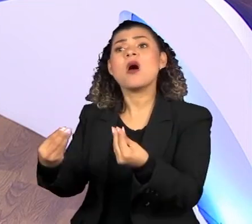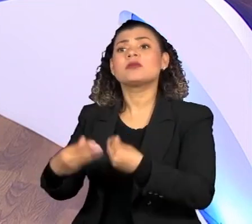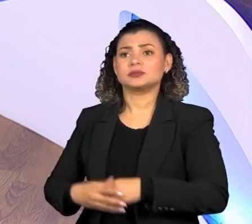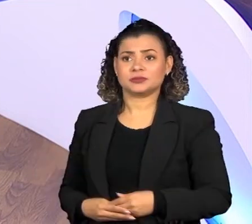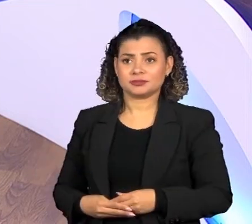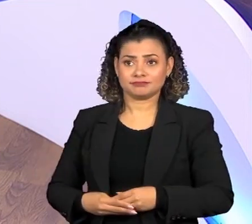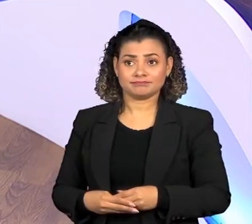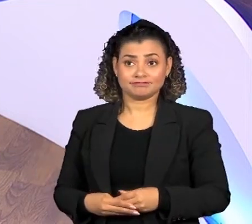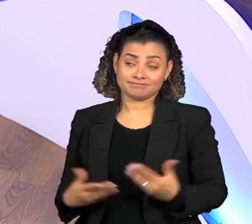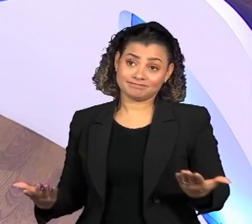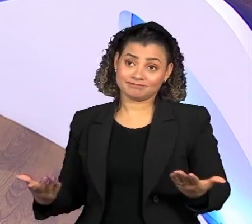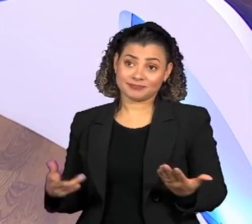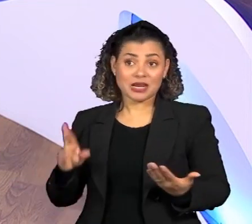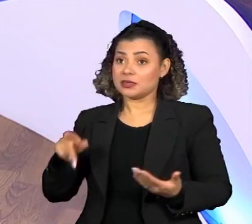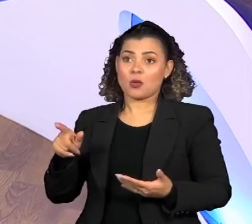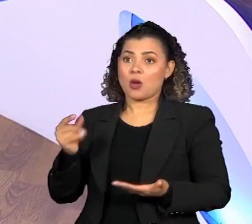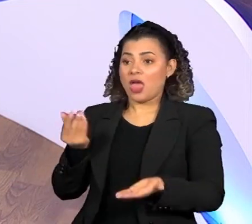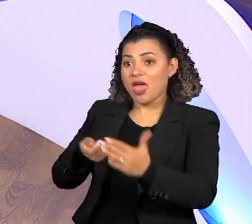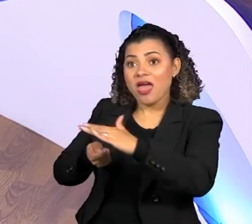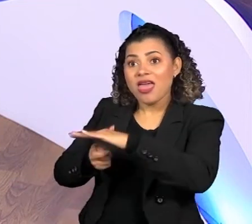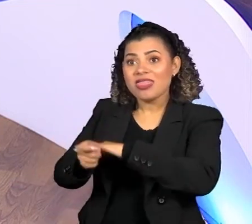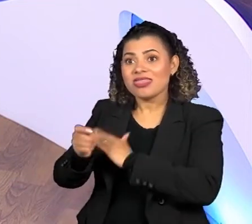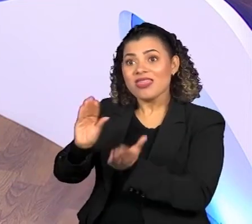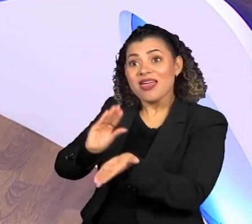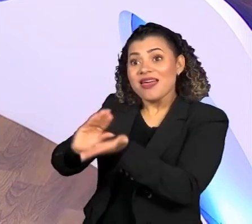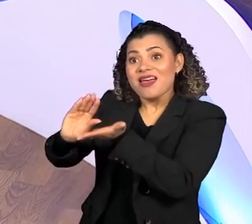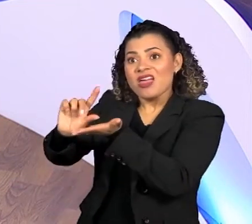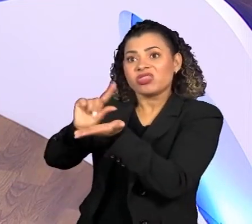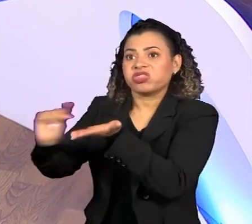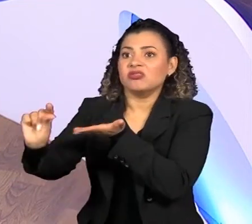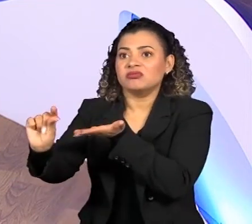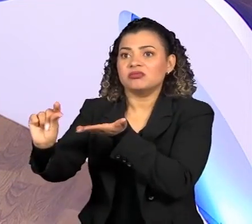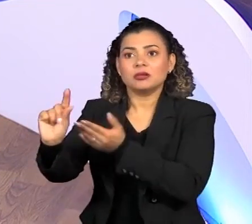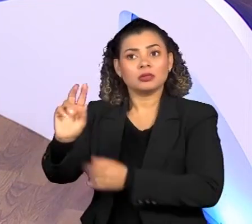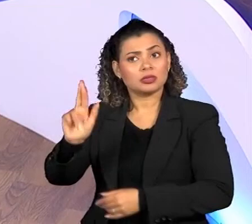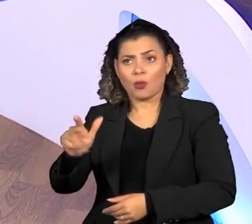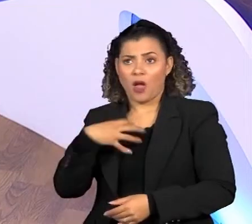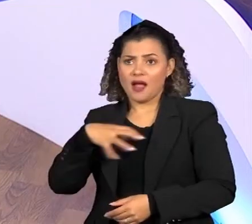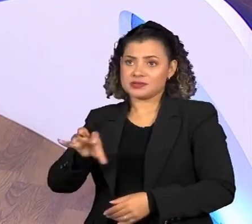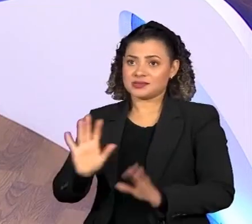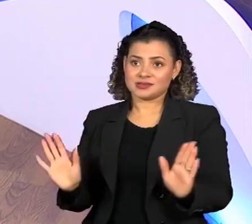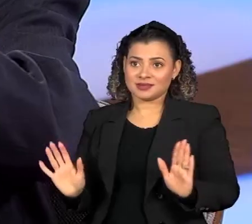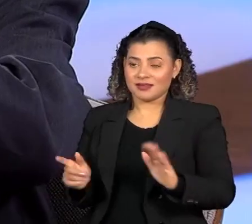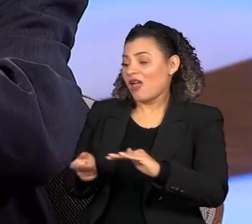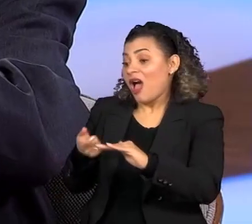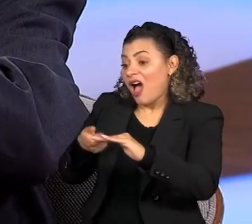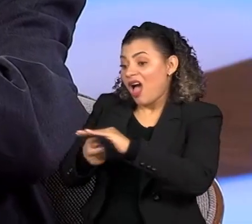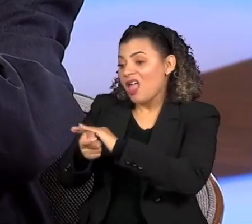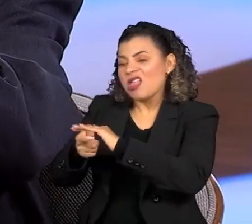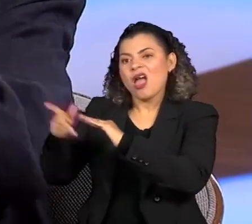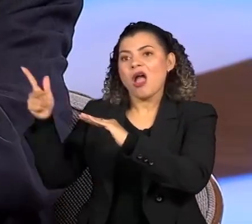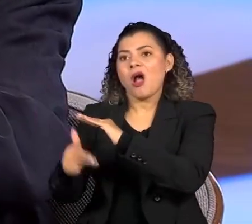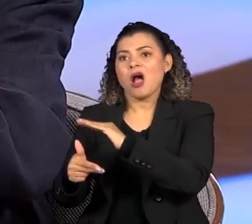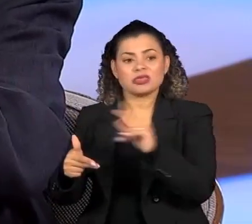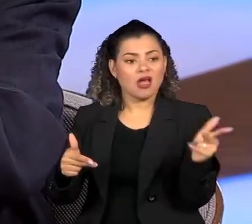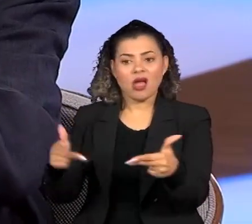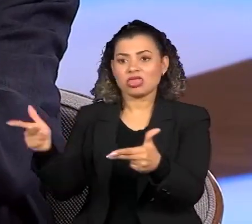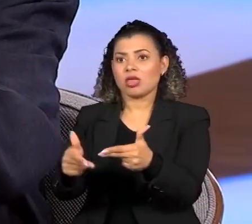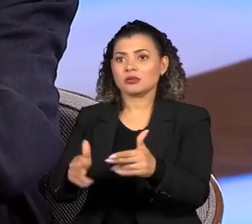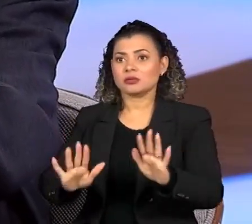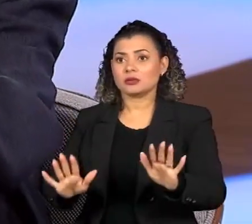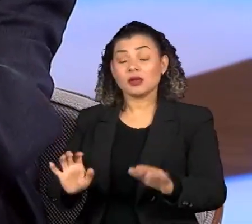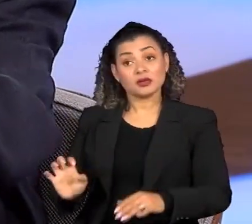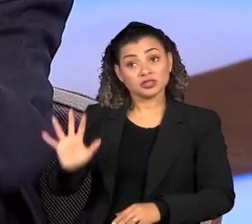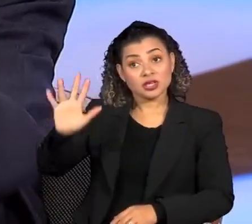não é contingenciando o Fundo Nacional de Ciências e Tecnologia embora os estado de São Paulo